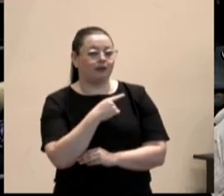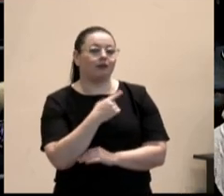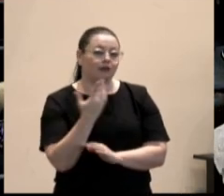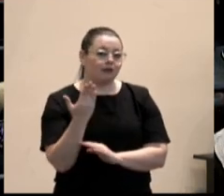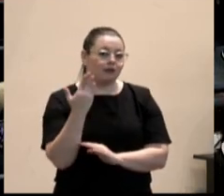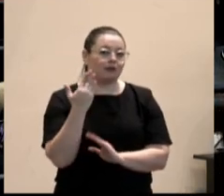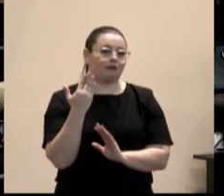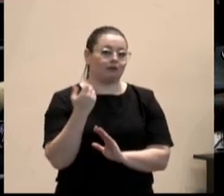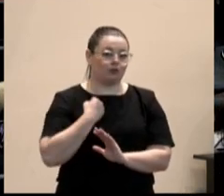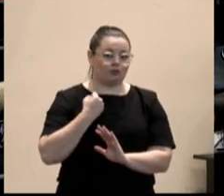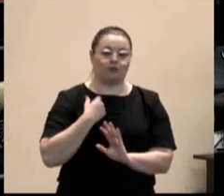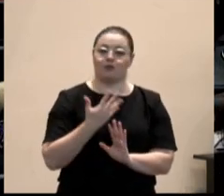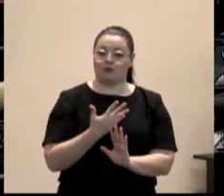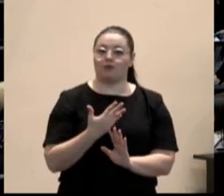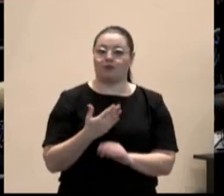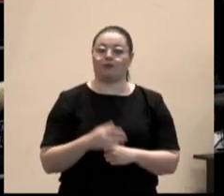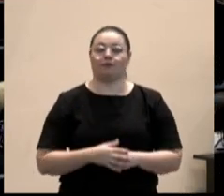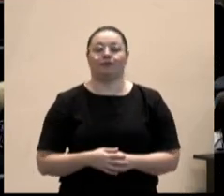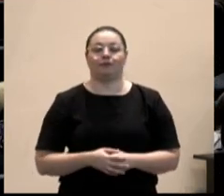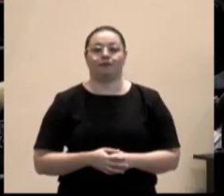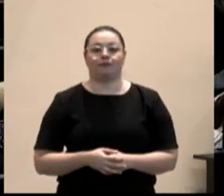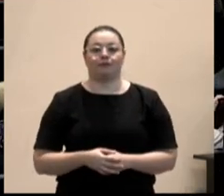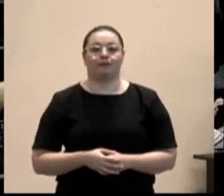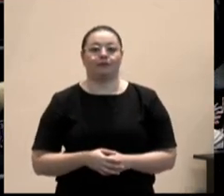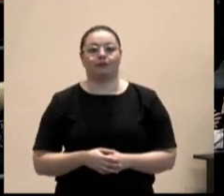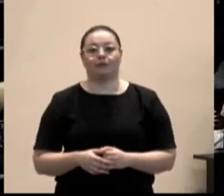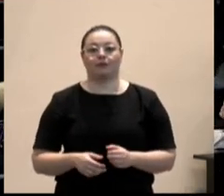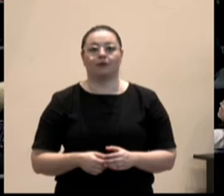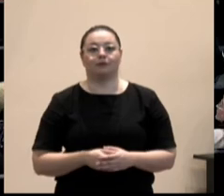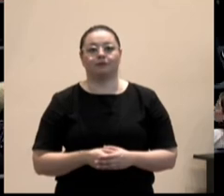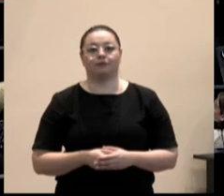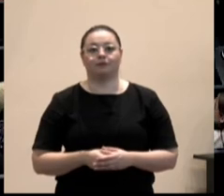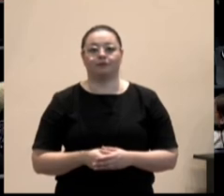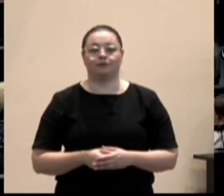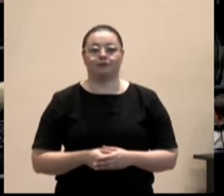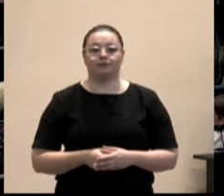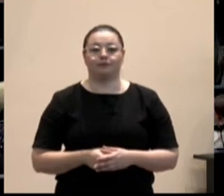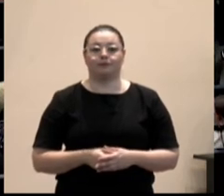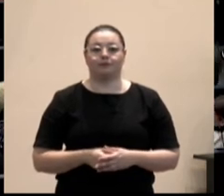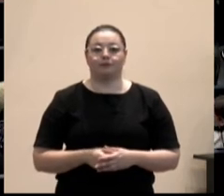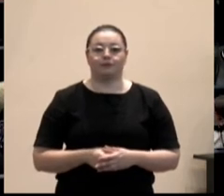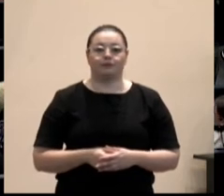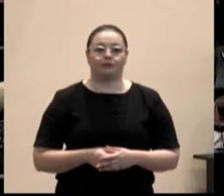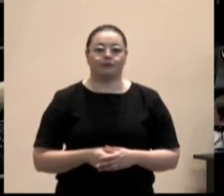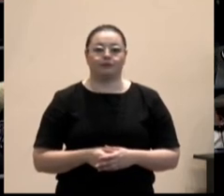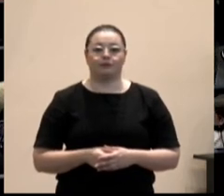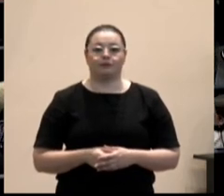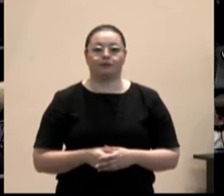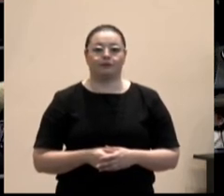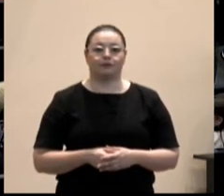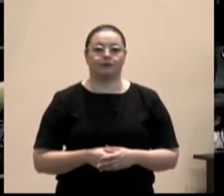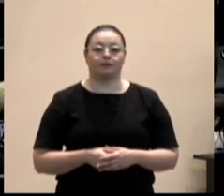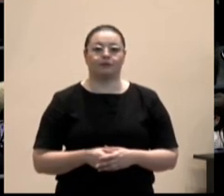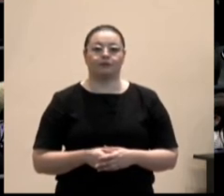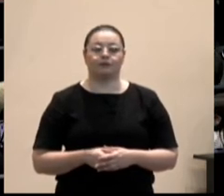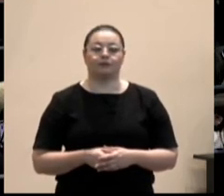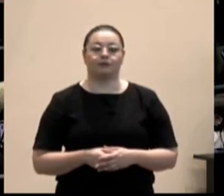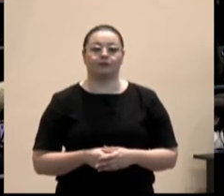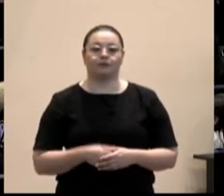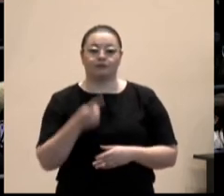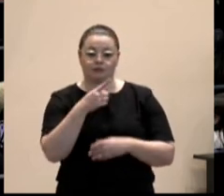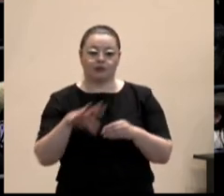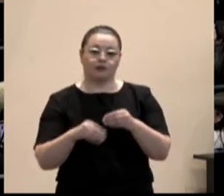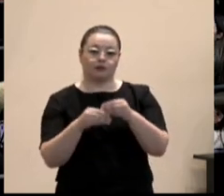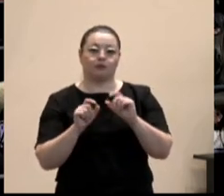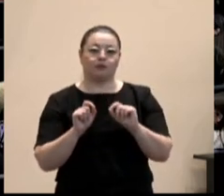grande coisa. Bom, essa é a complementação. O que vai precisar de maior